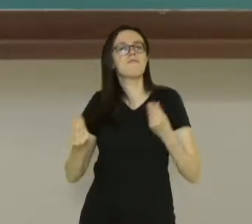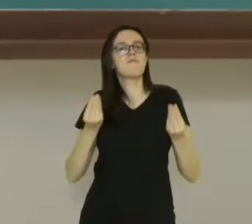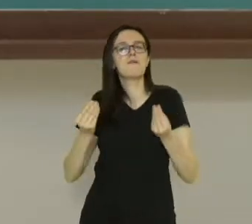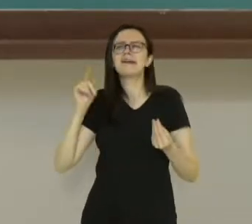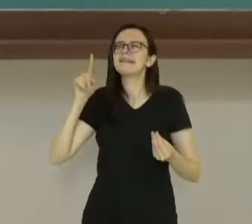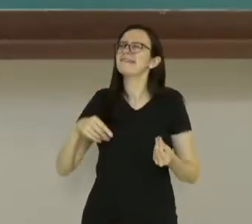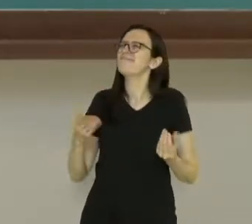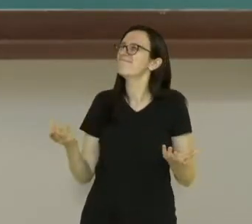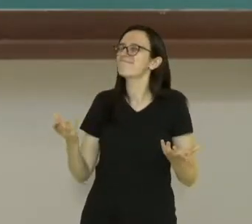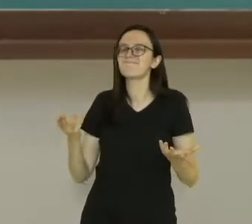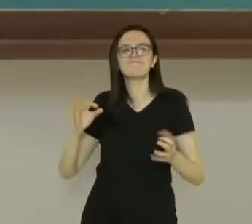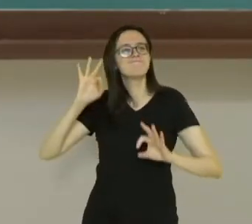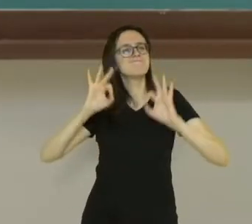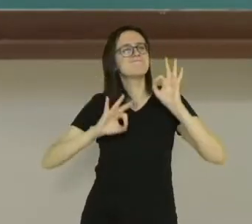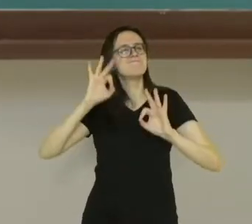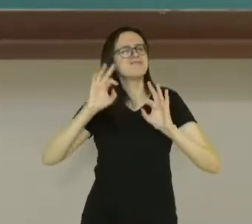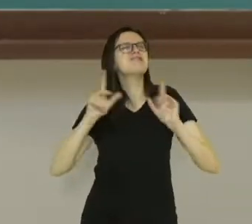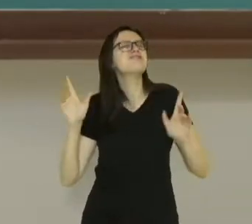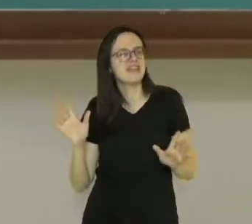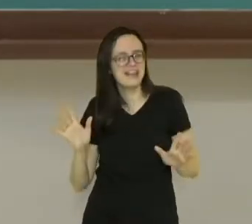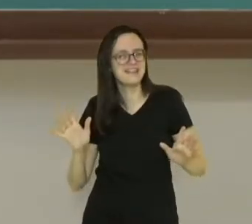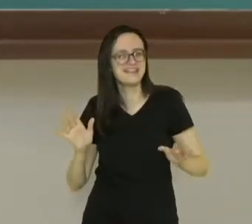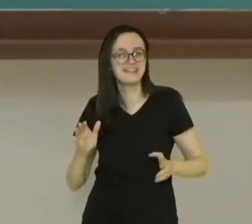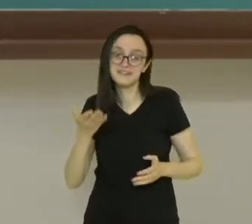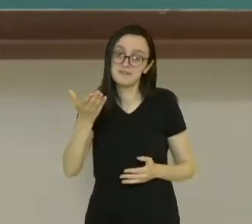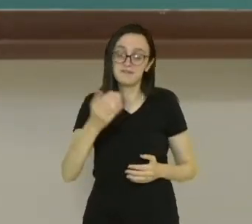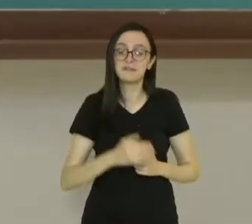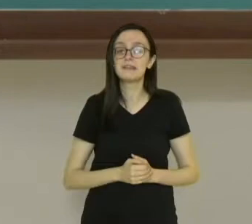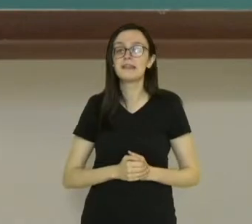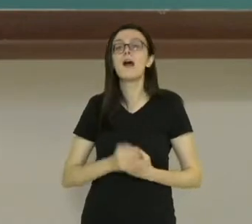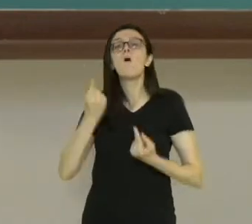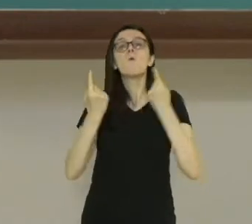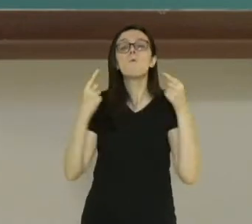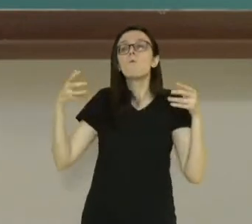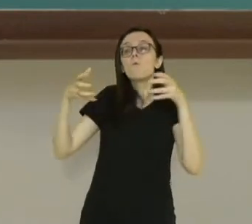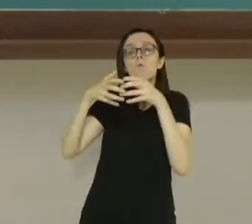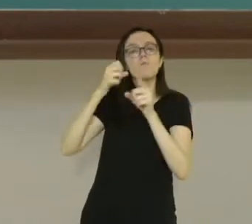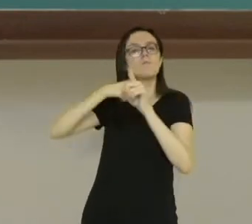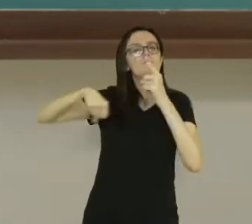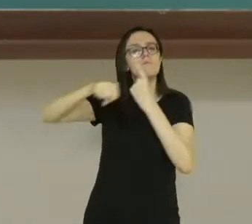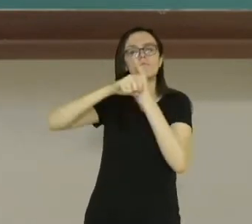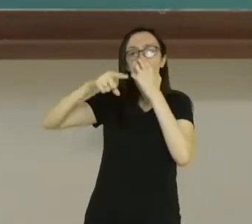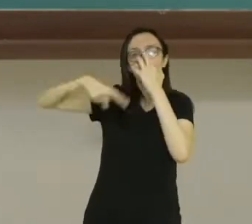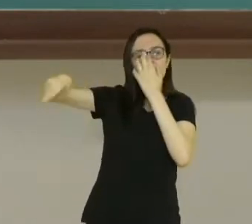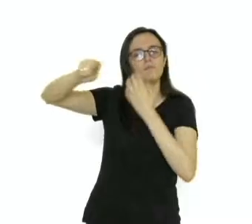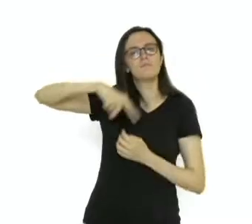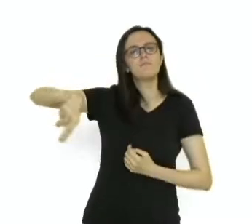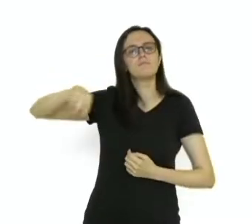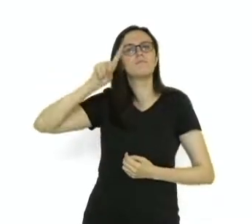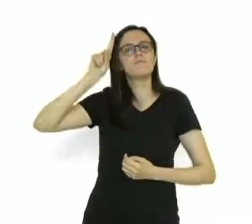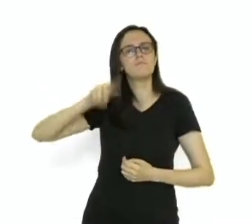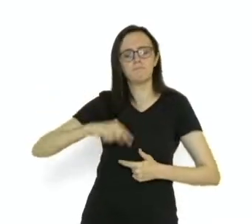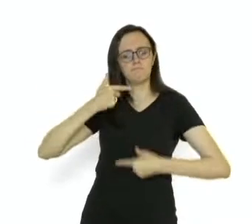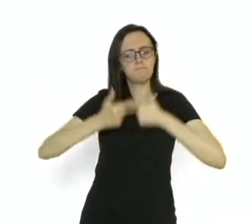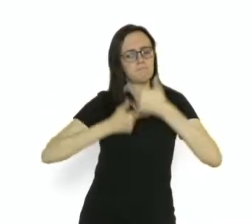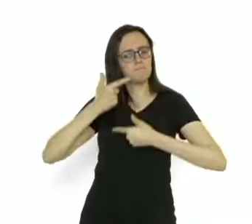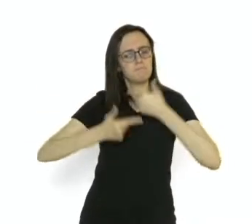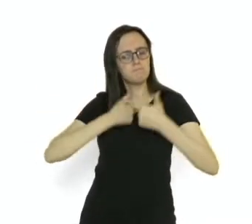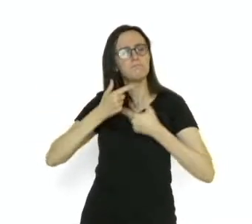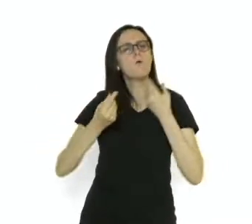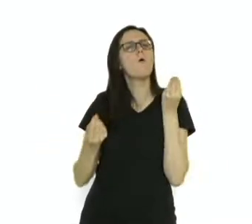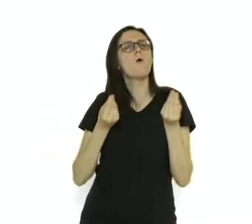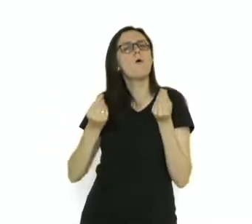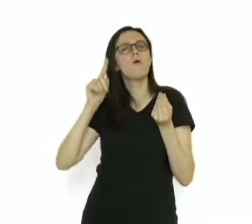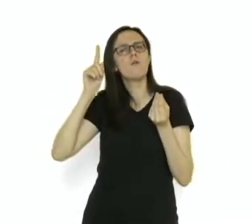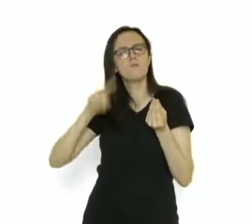uma maneira organizada de uma maneira diferente, Qual o grupo social que sustentava com o seu trabalho e